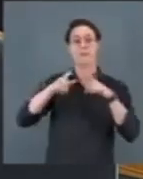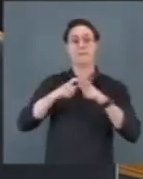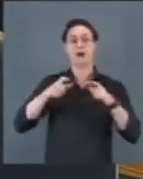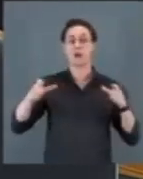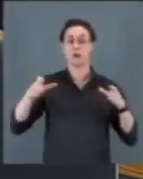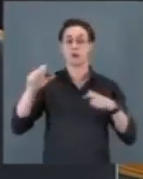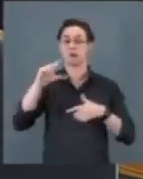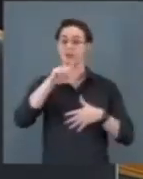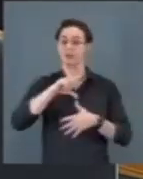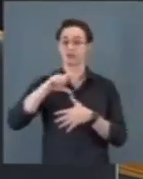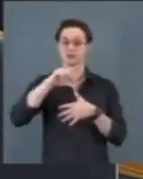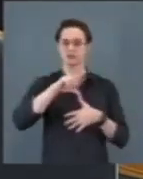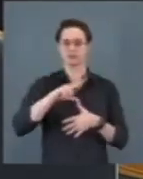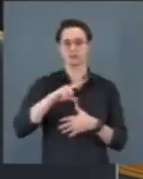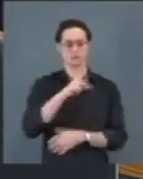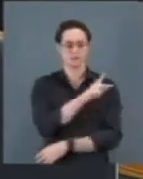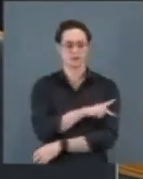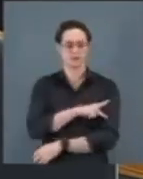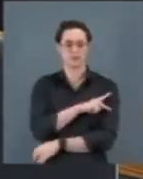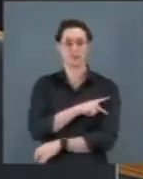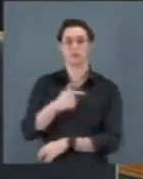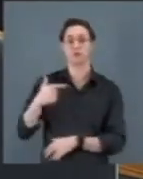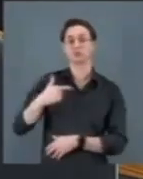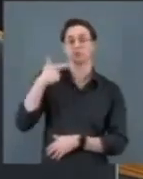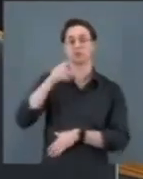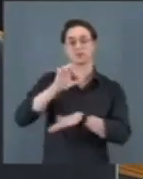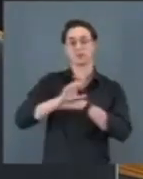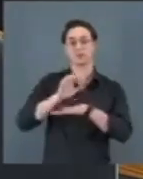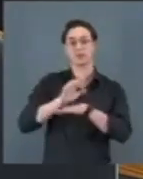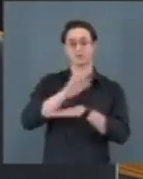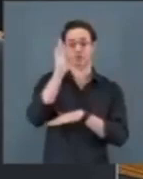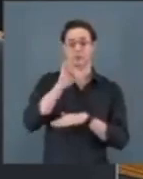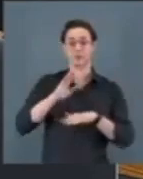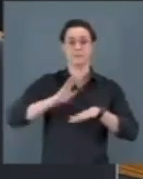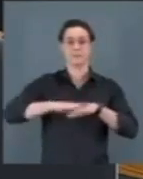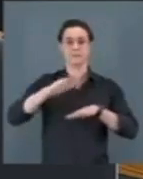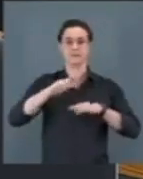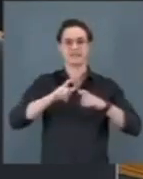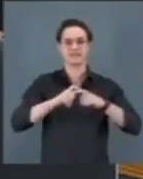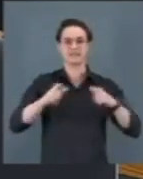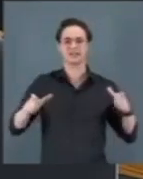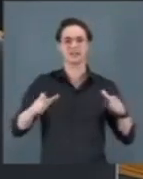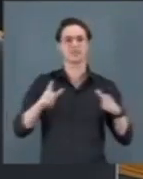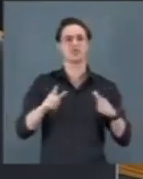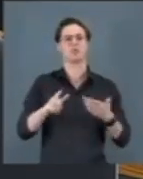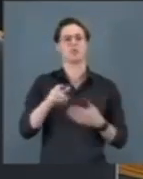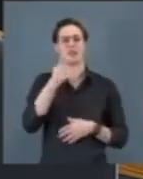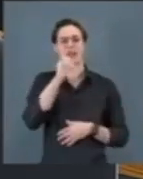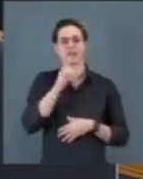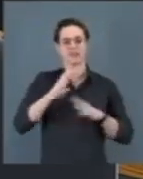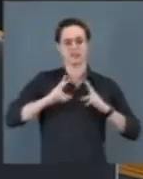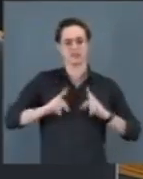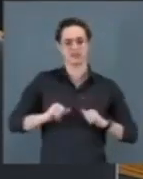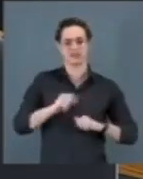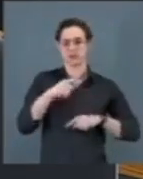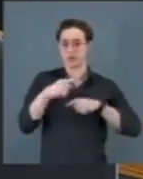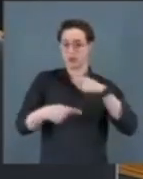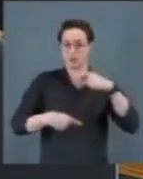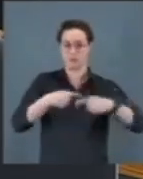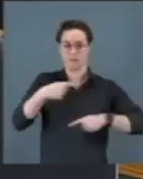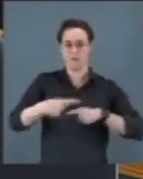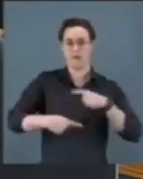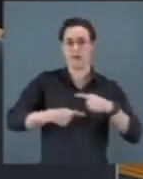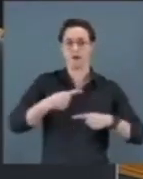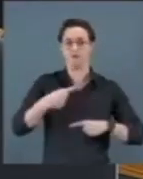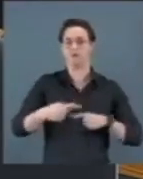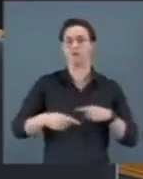segundo estado do Brasil que mais cresceu o ano passado em energia limpa renovável, somos o primeiro que mais